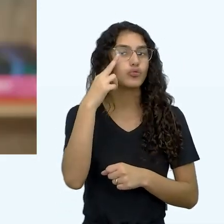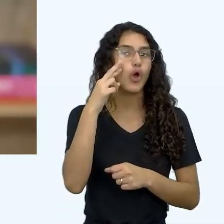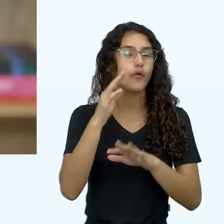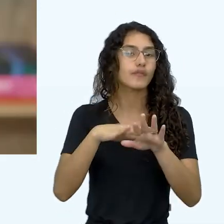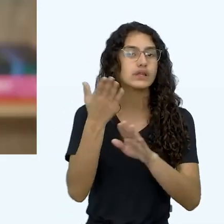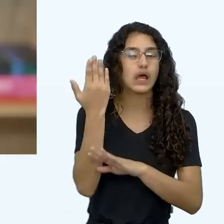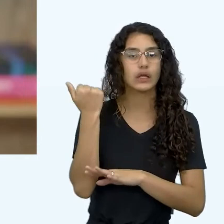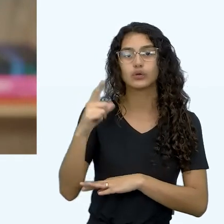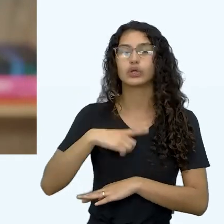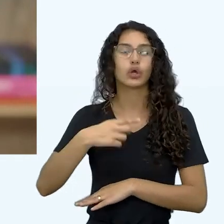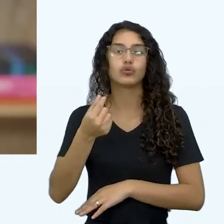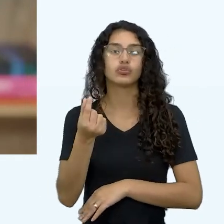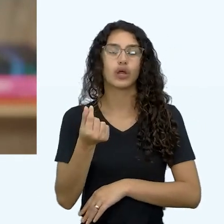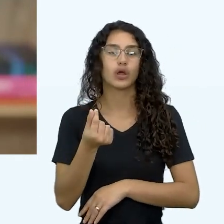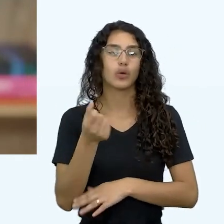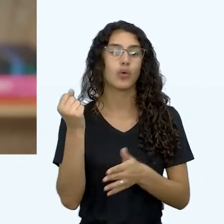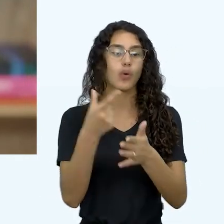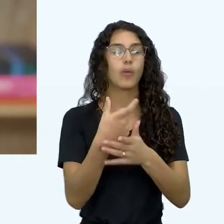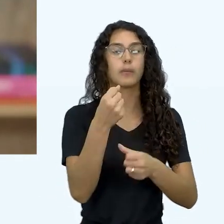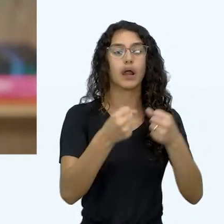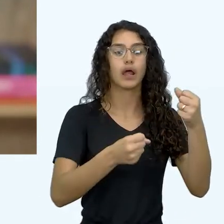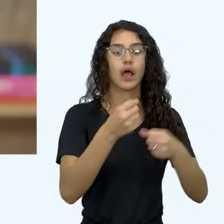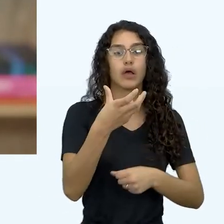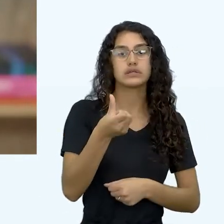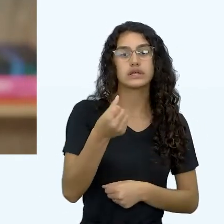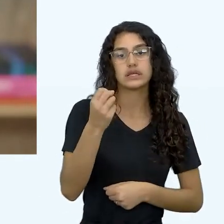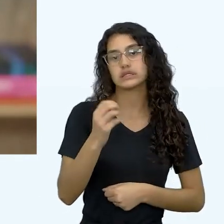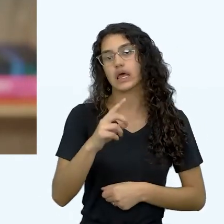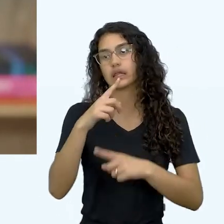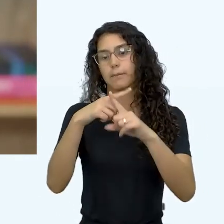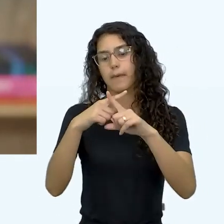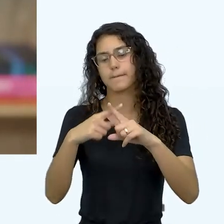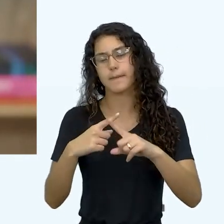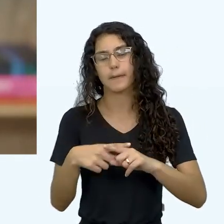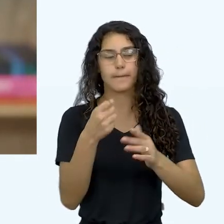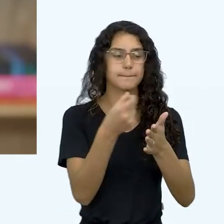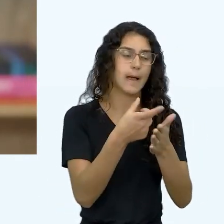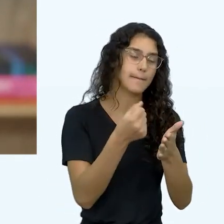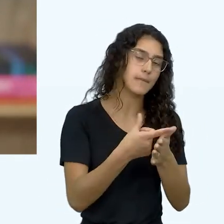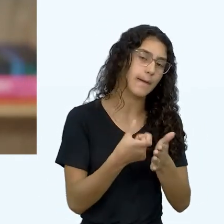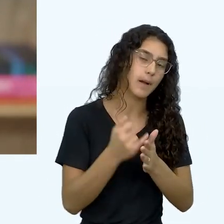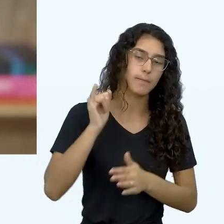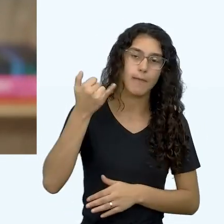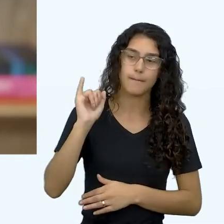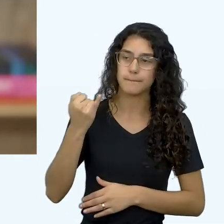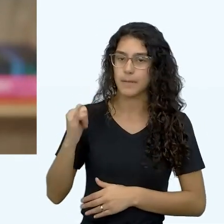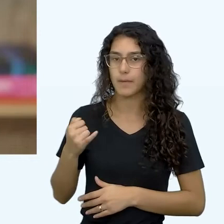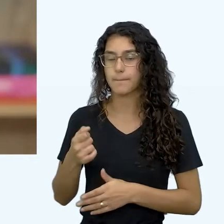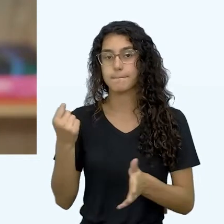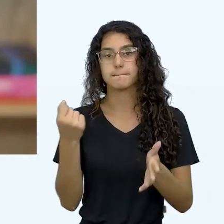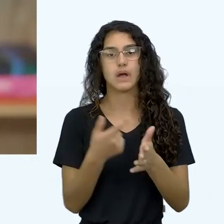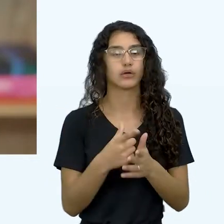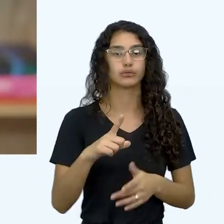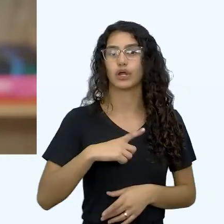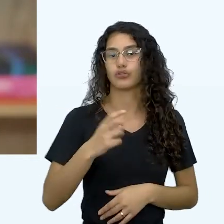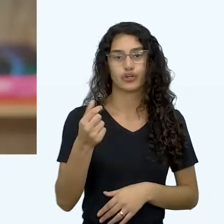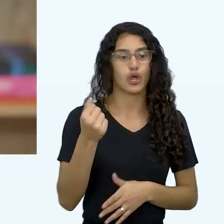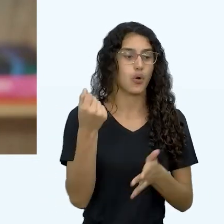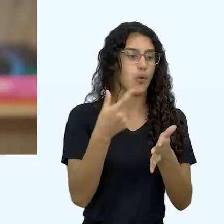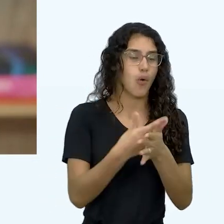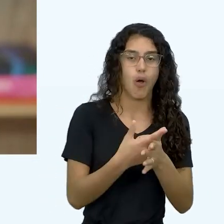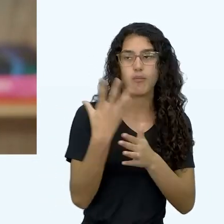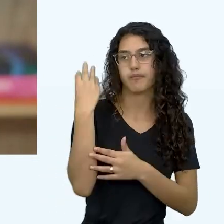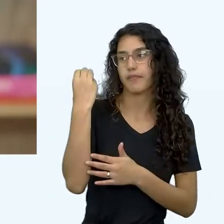pessoas vão lá, não tem dinheiro, compram um carro em 60 vezes. Aí pagam juros. Não tem dinheiro, vão lá e compram uma viagem em